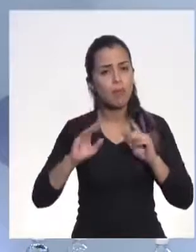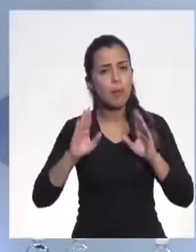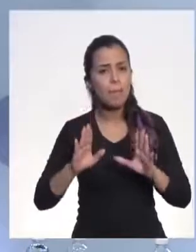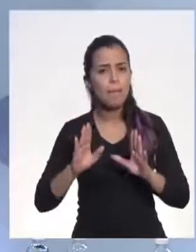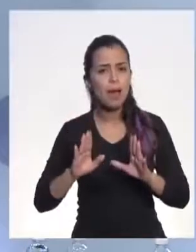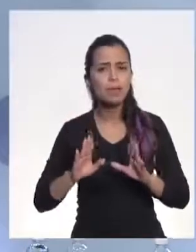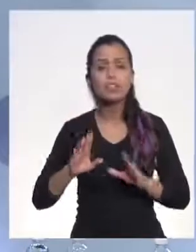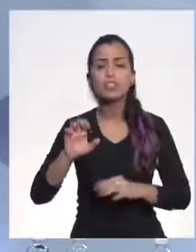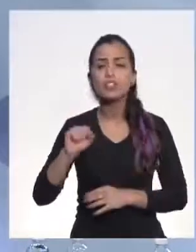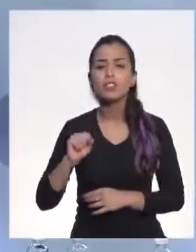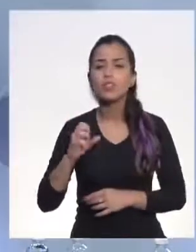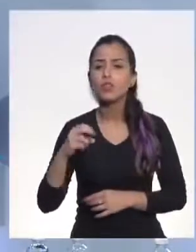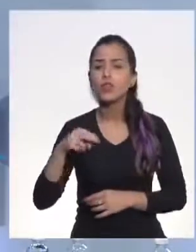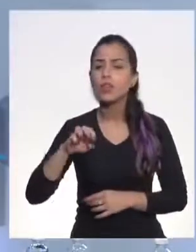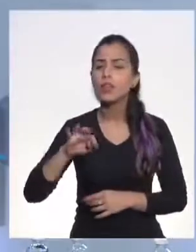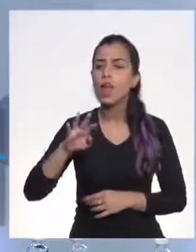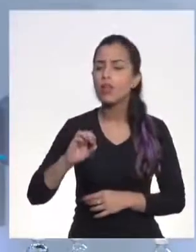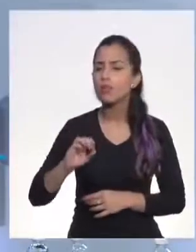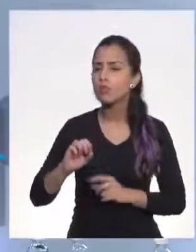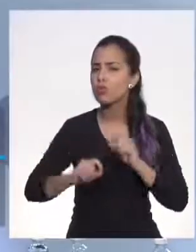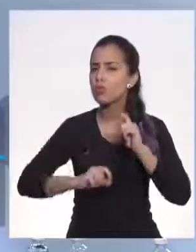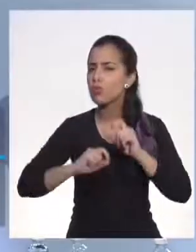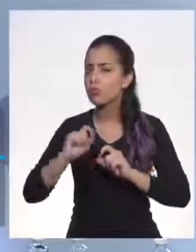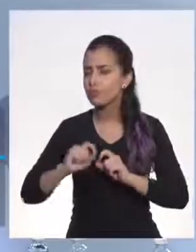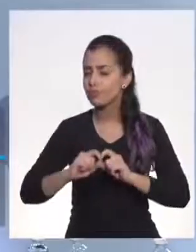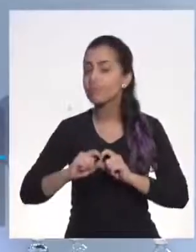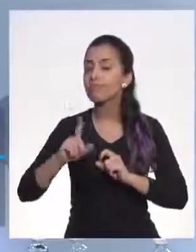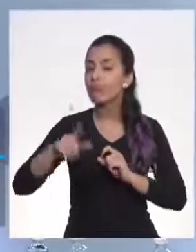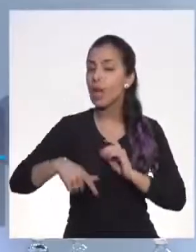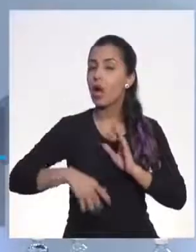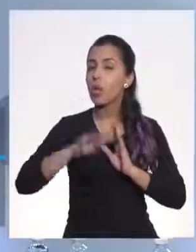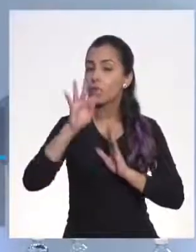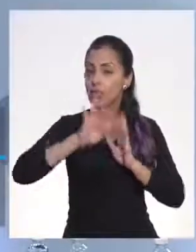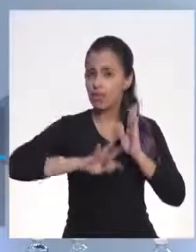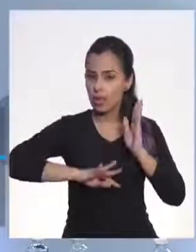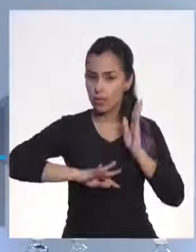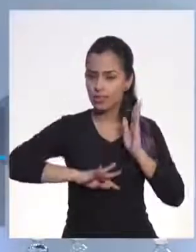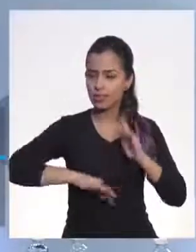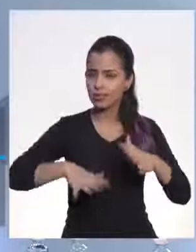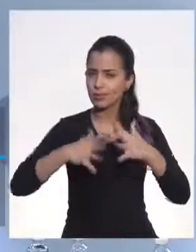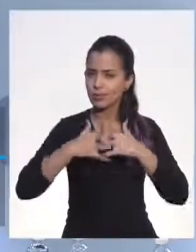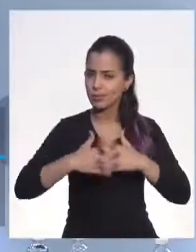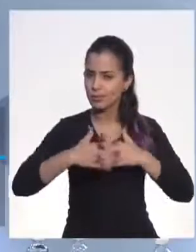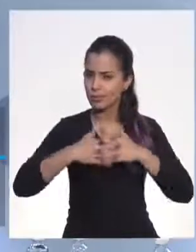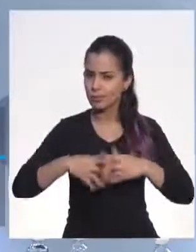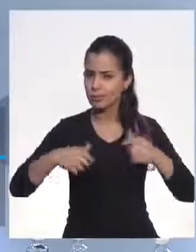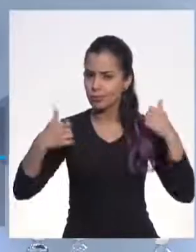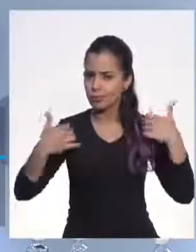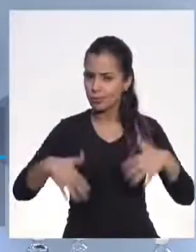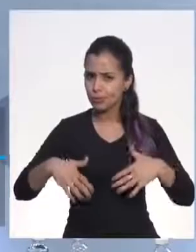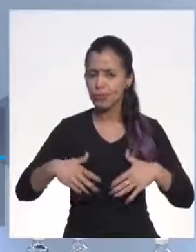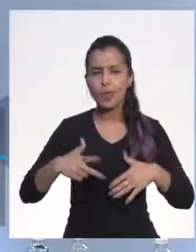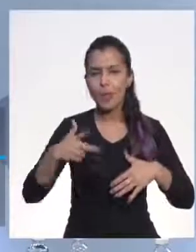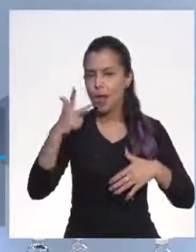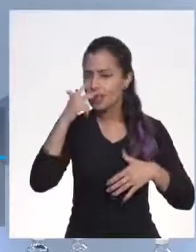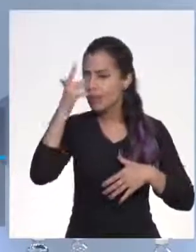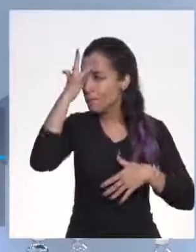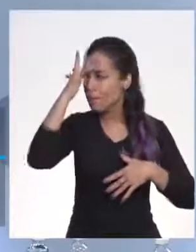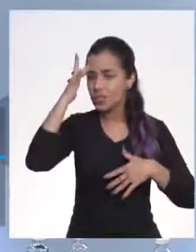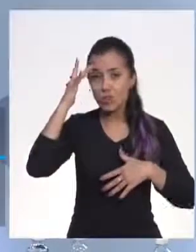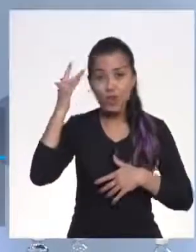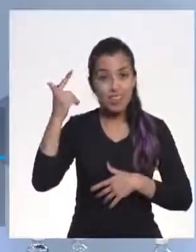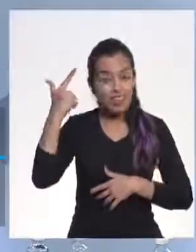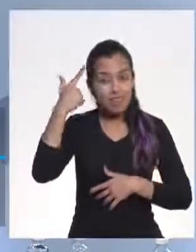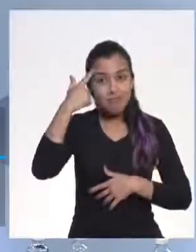disso Soneto é um texto muito embaçado é doido é louco quem faz isso para mim é gênio